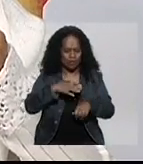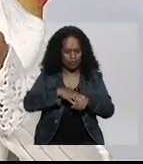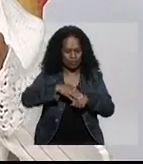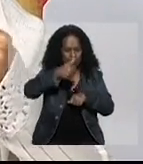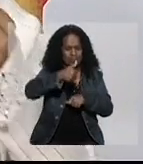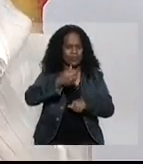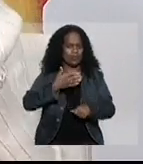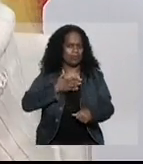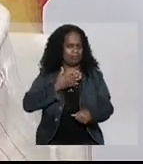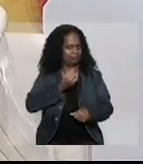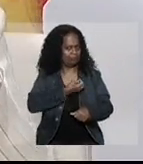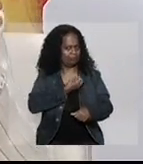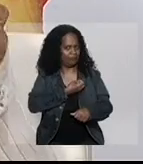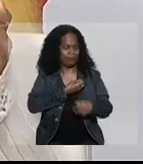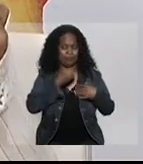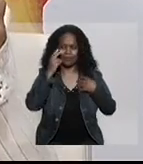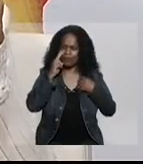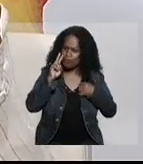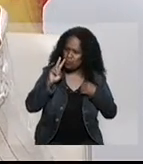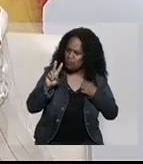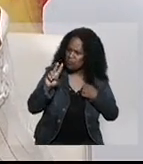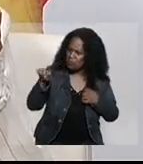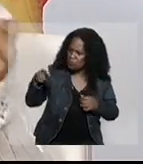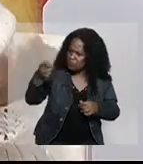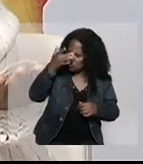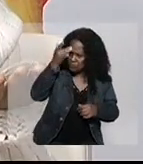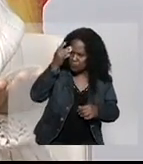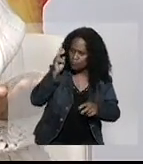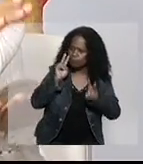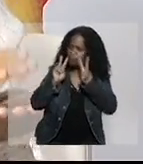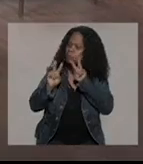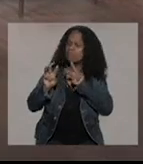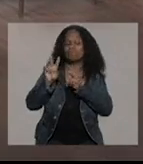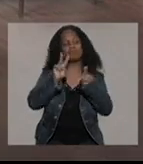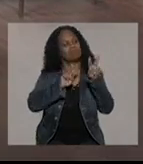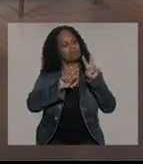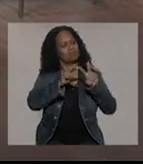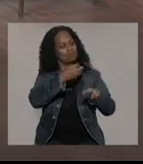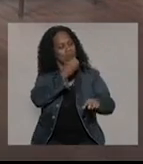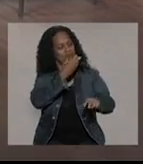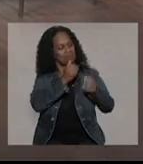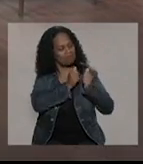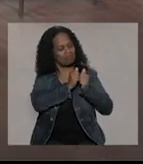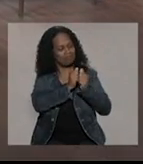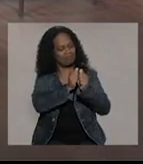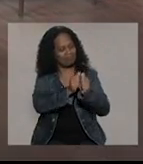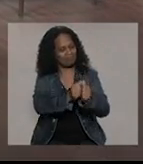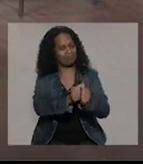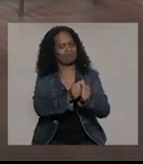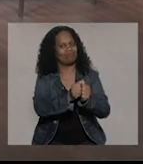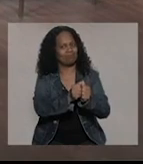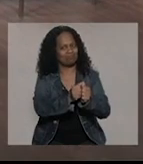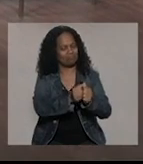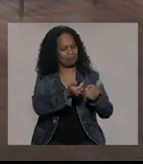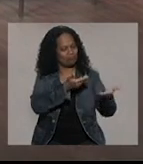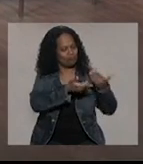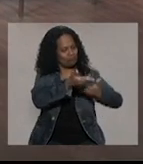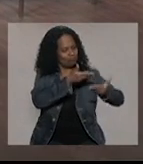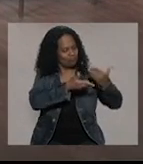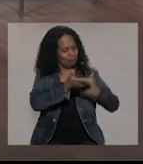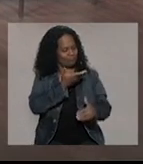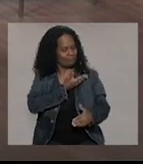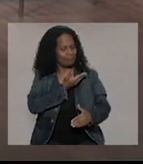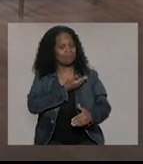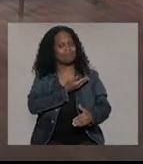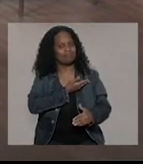for de melhor para ela, ela vai olhar para o outro com um outro olhar. Da boa companhia. Da boa companhia, né, da